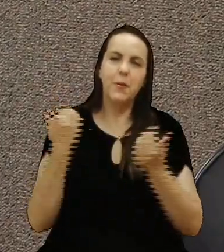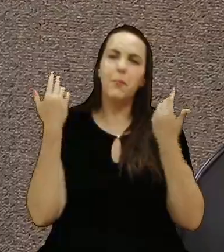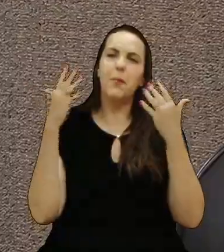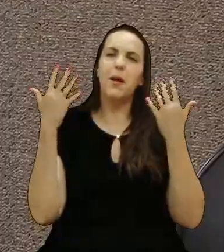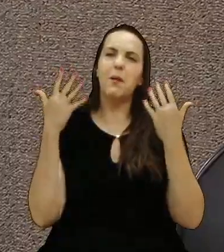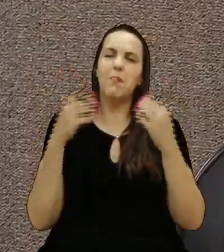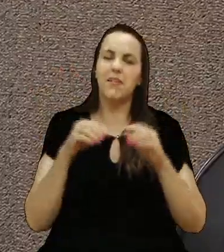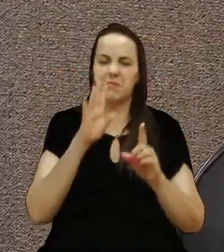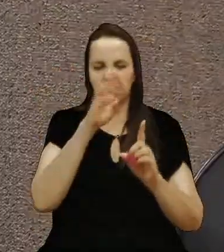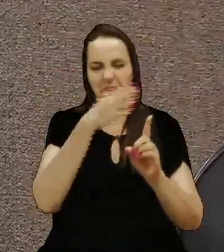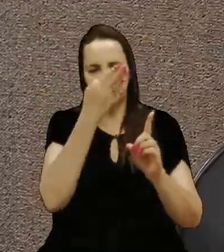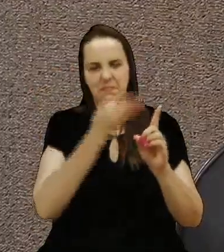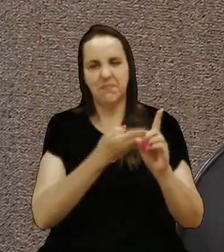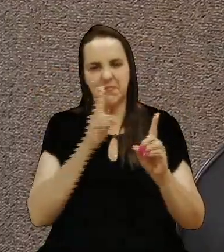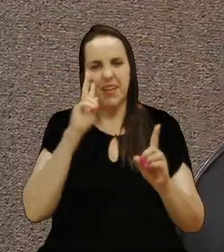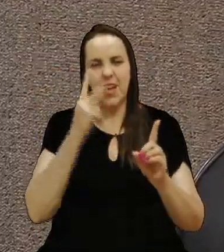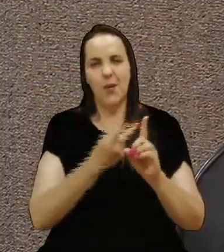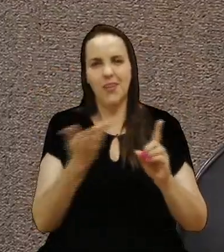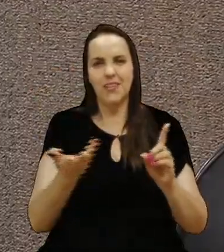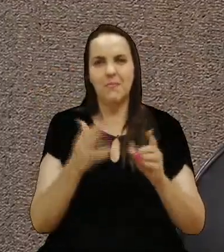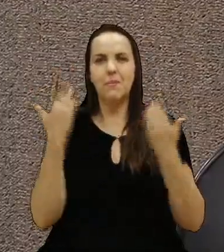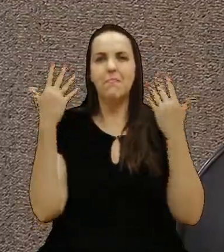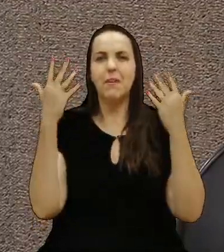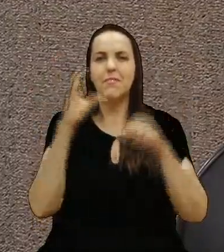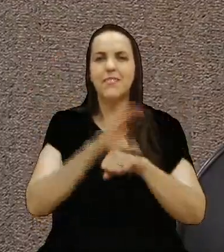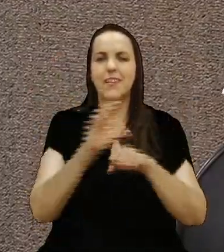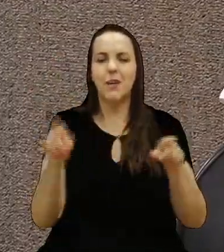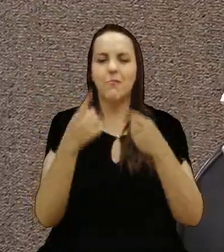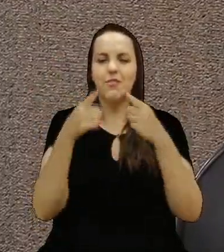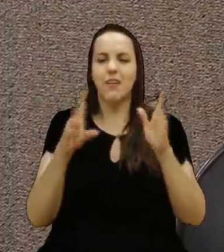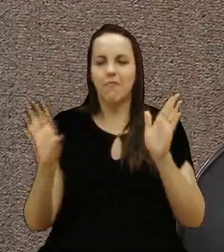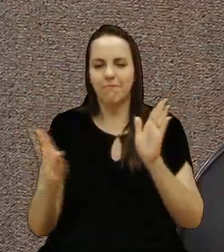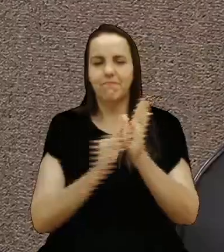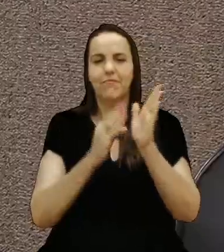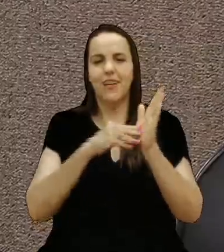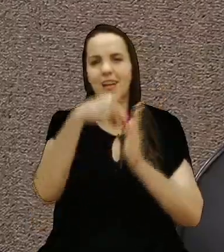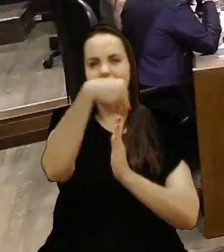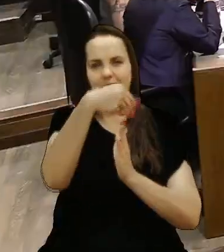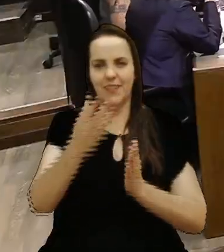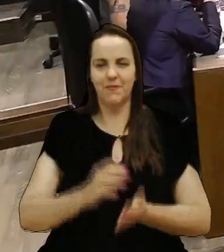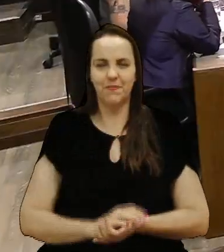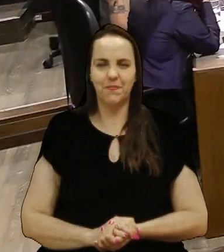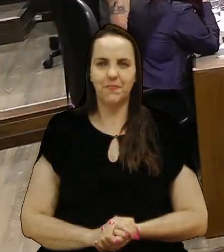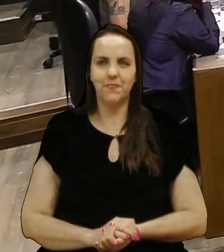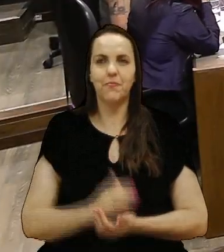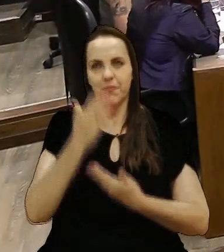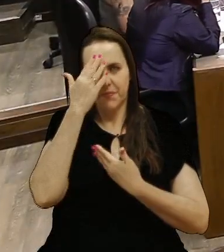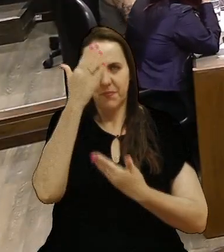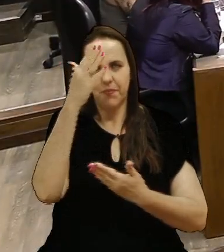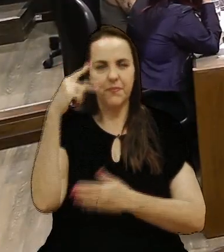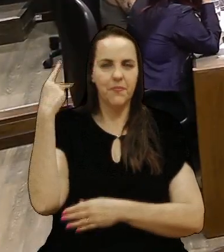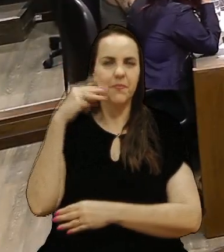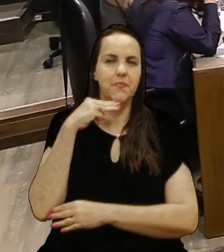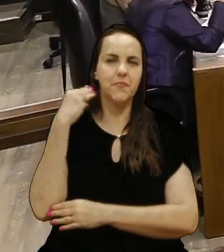justo reconhecimento. Parabéns ao CETEC musical e que seja incluído no nosso calendário. Obrigado, vereadora Marisol Santos.